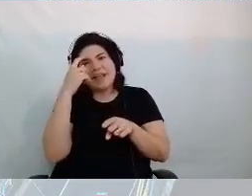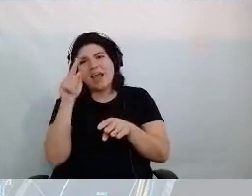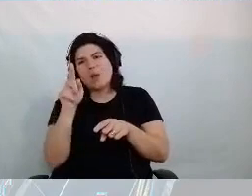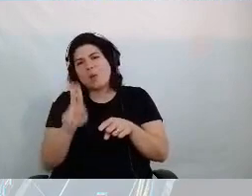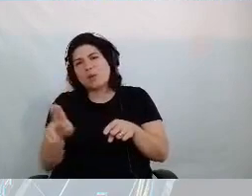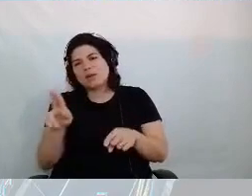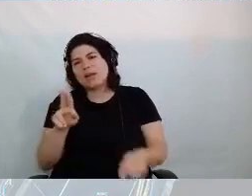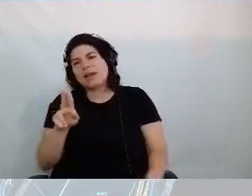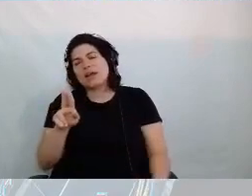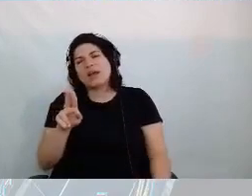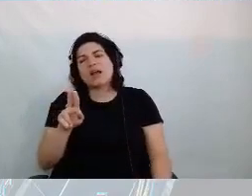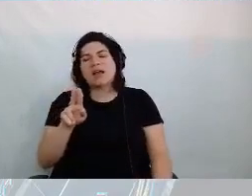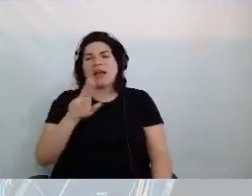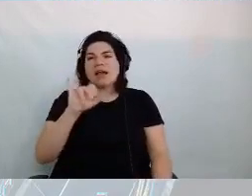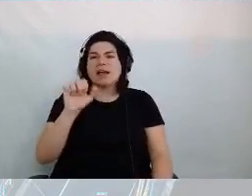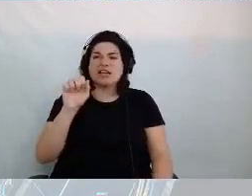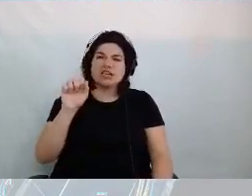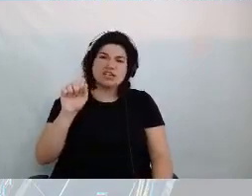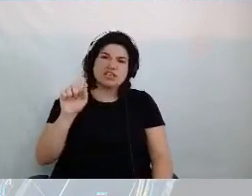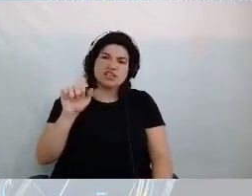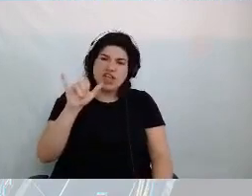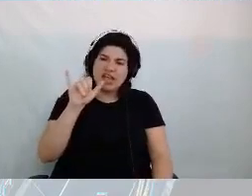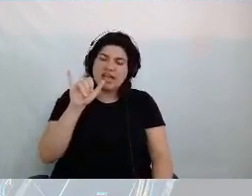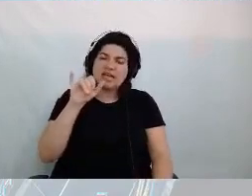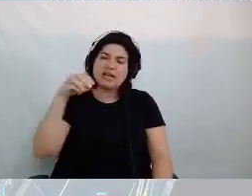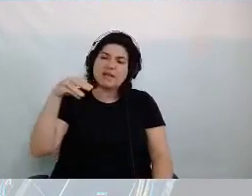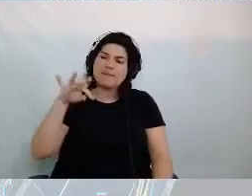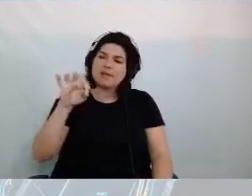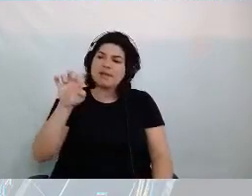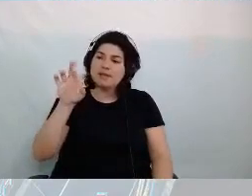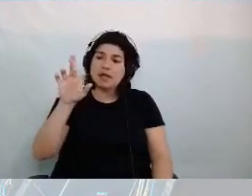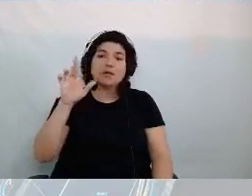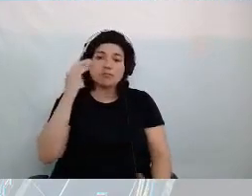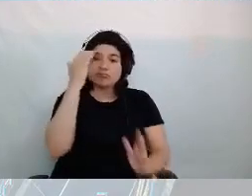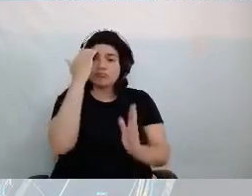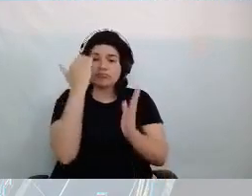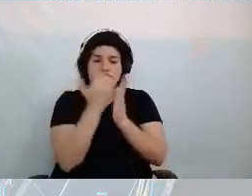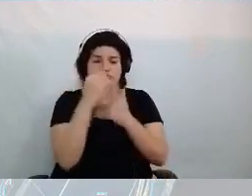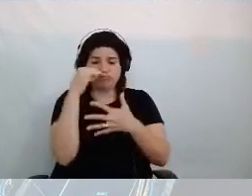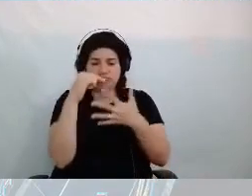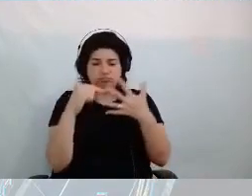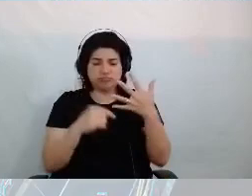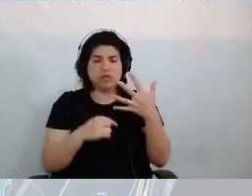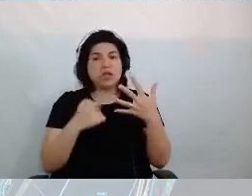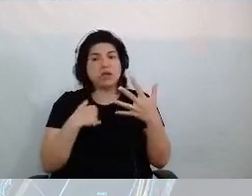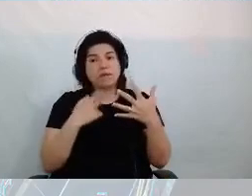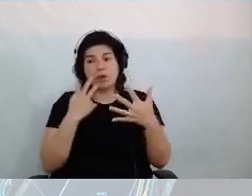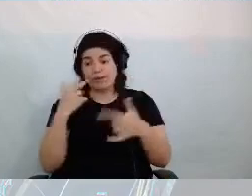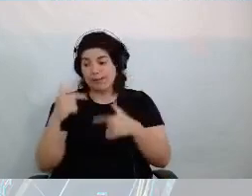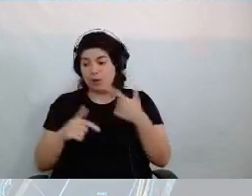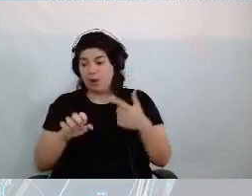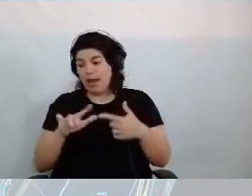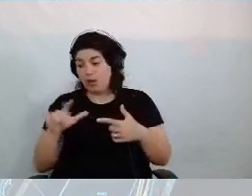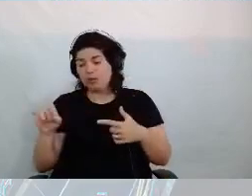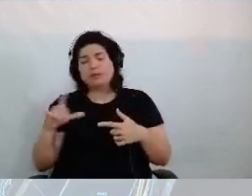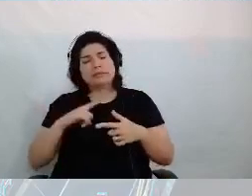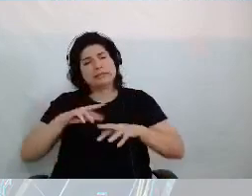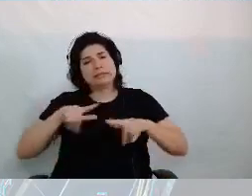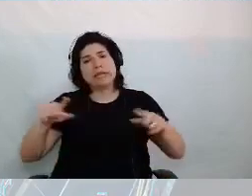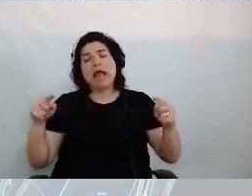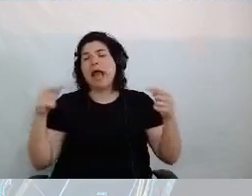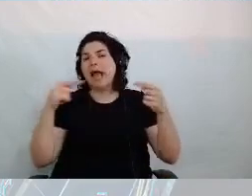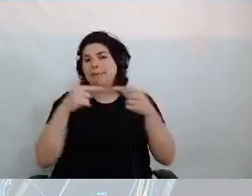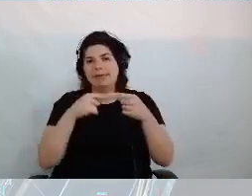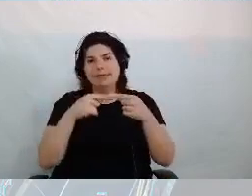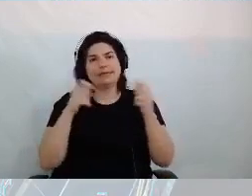porque não gosta de codificar. Não, o JMeter atende muitos protocolos. Então, estou falando que eu trabalho na ela tem várias aplicações diferentes,